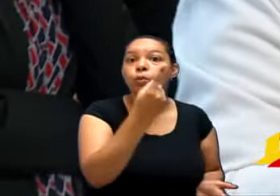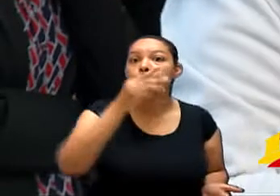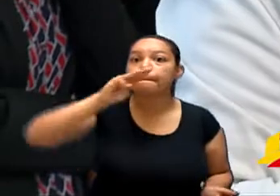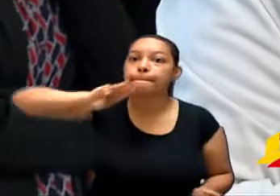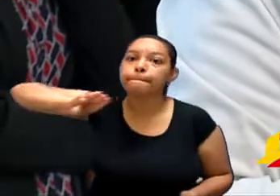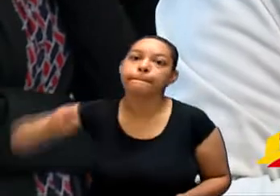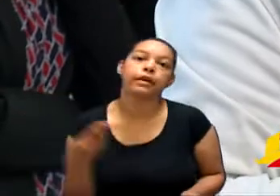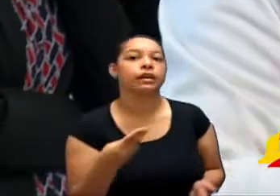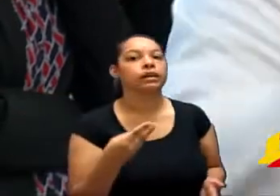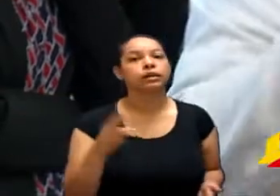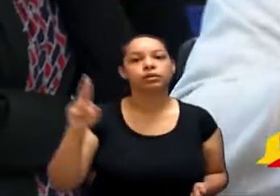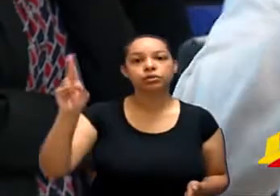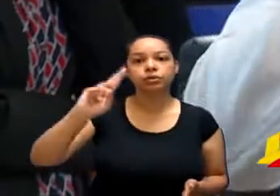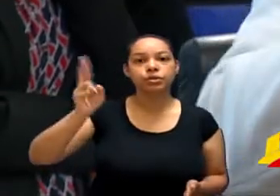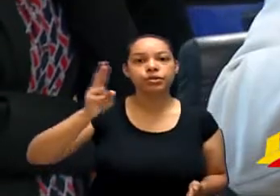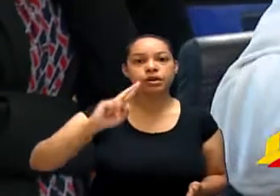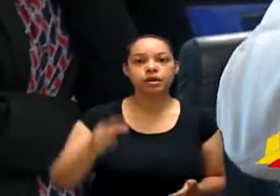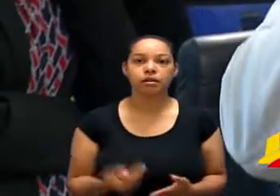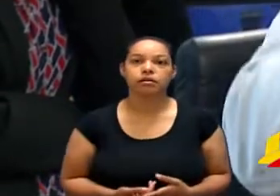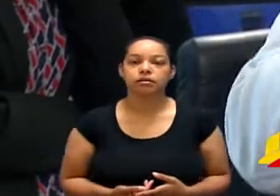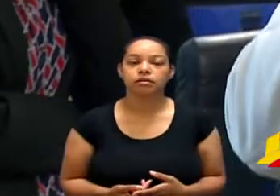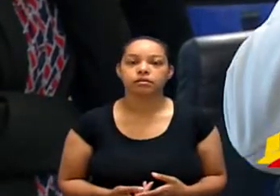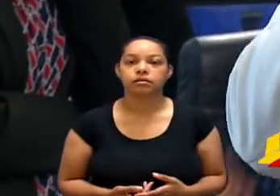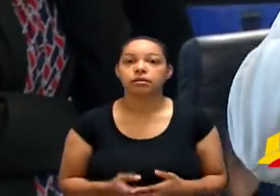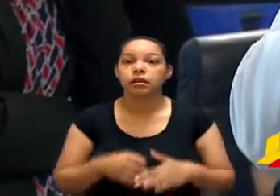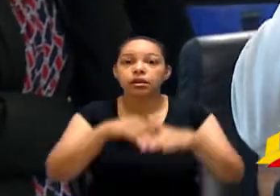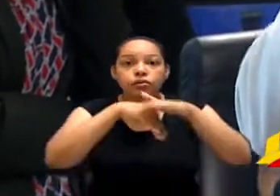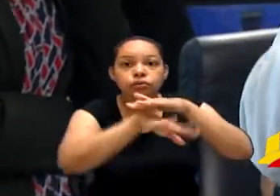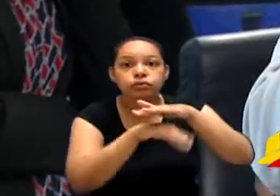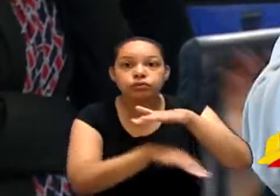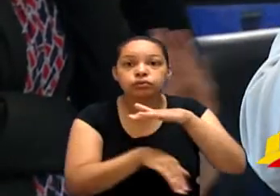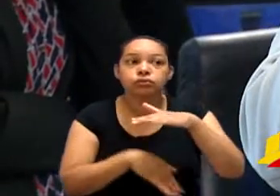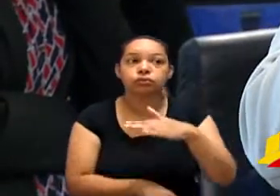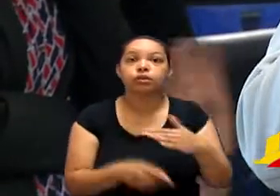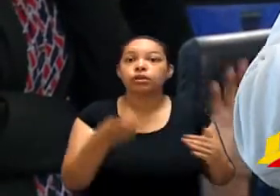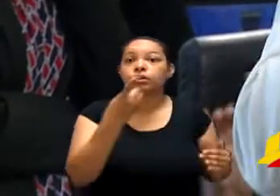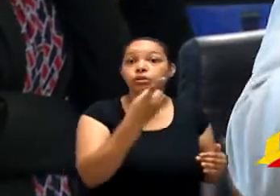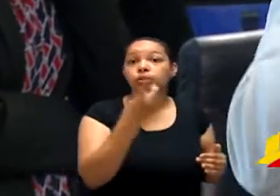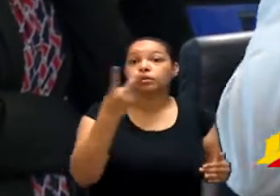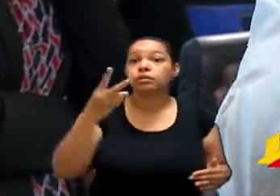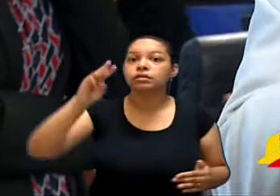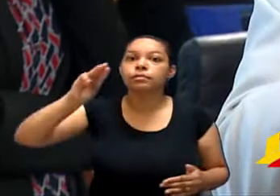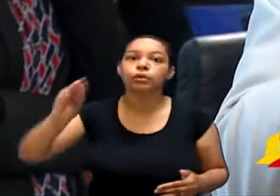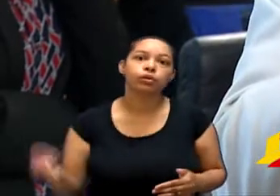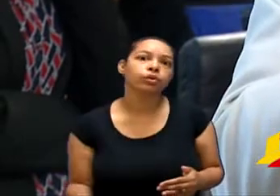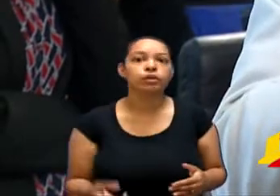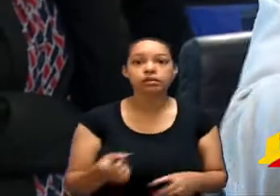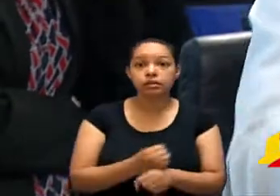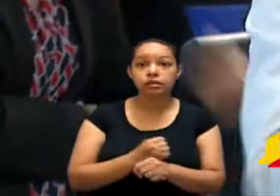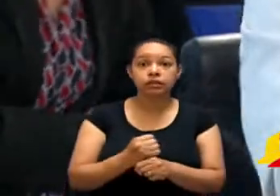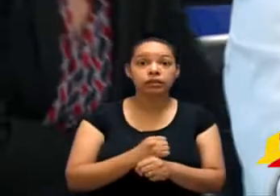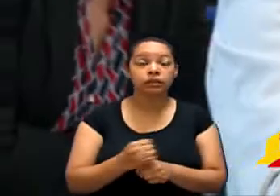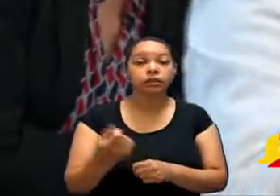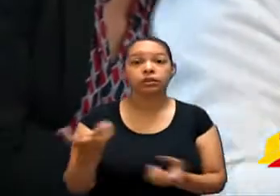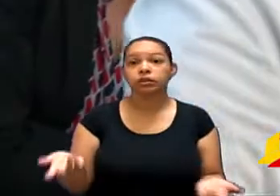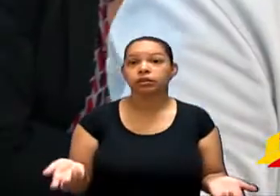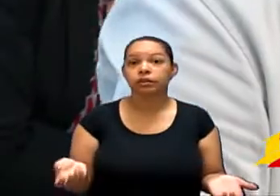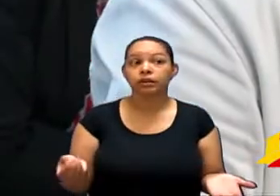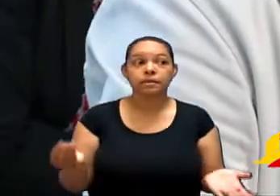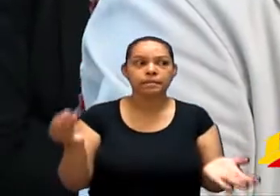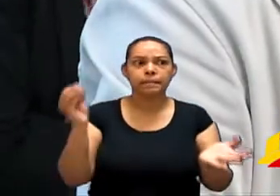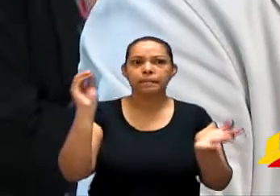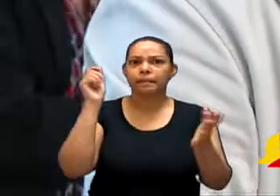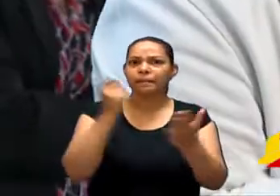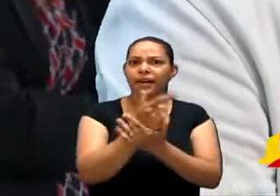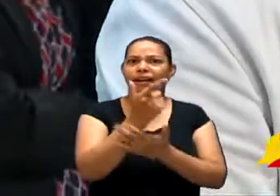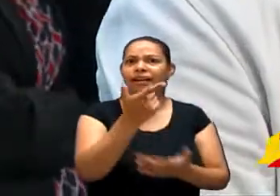Déficit junta-se 12 milhões e déficit no ano que é quitado com o décimo terceiro